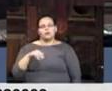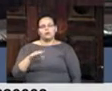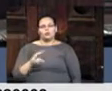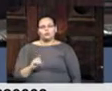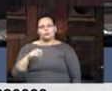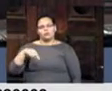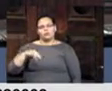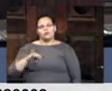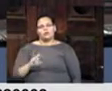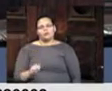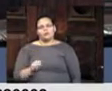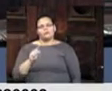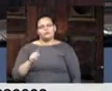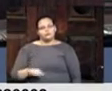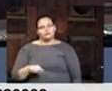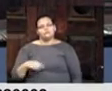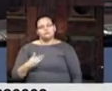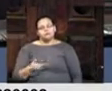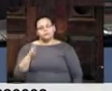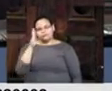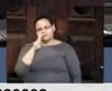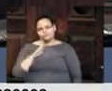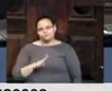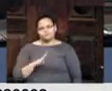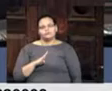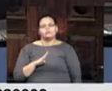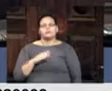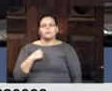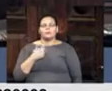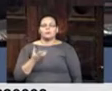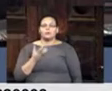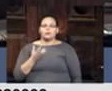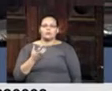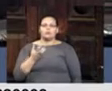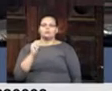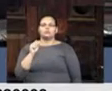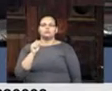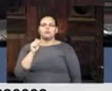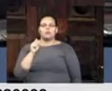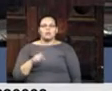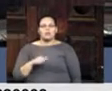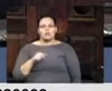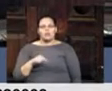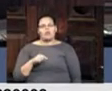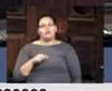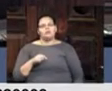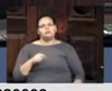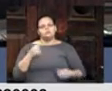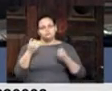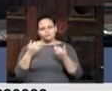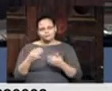experiência parlamentarista brasileira. Mas eu quero, sobretudo, aqui